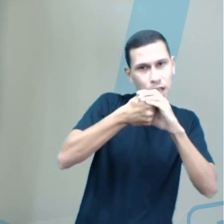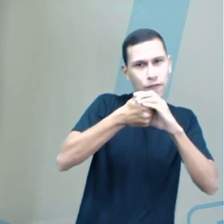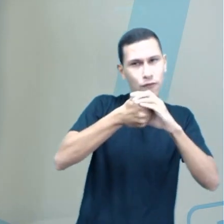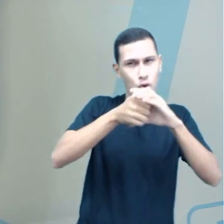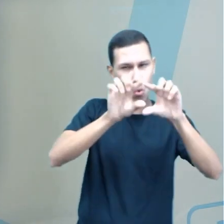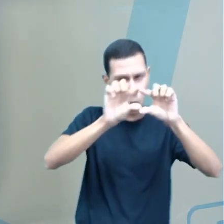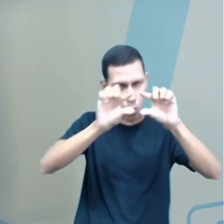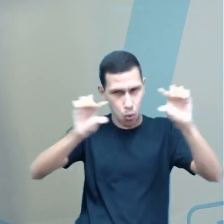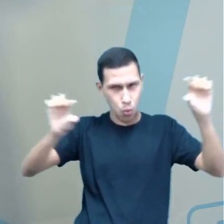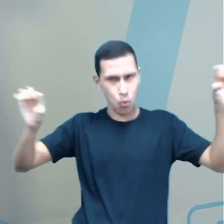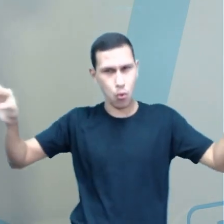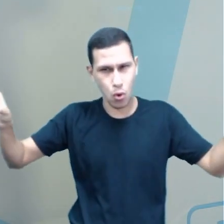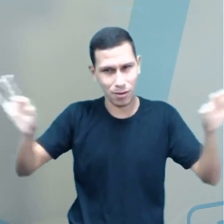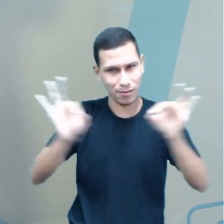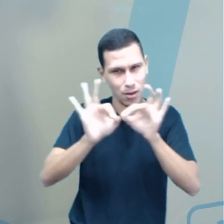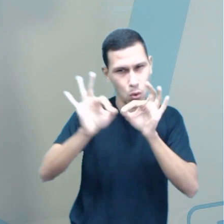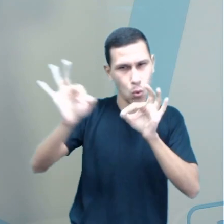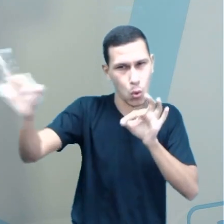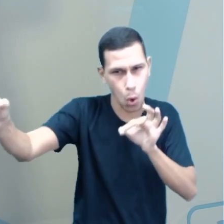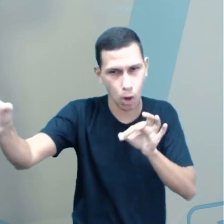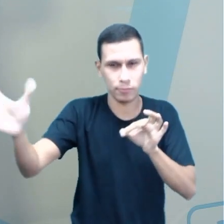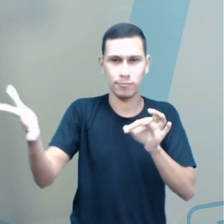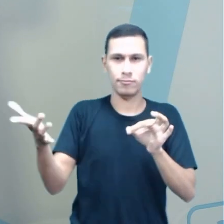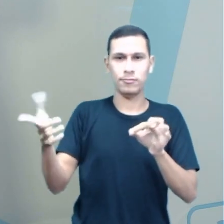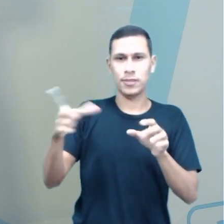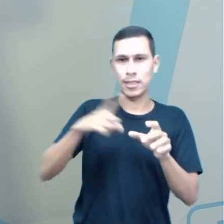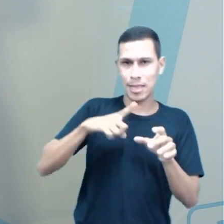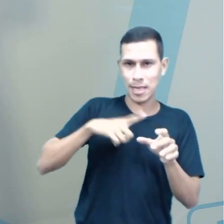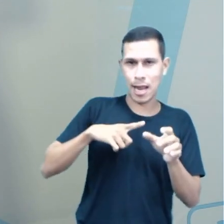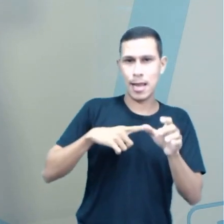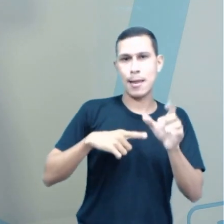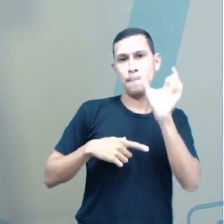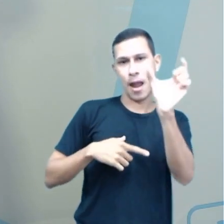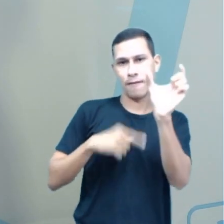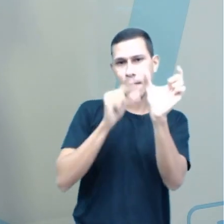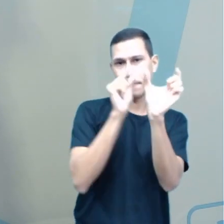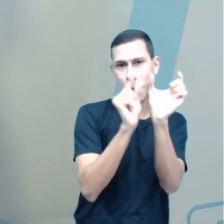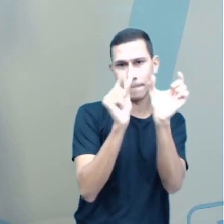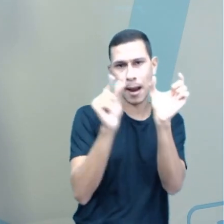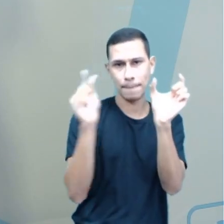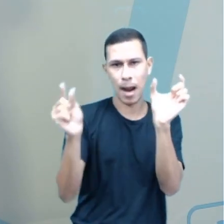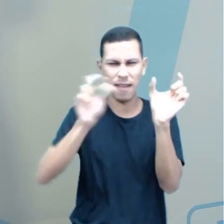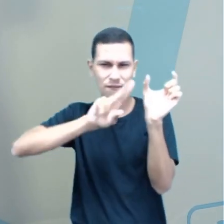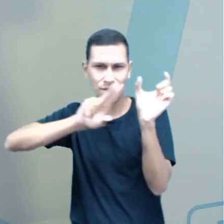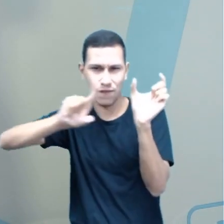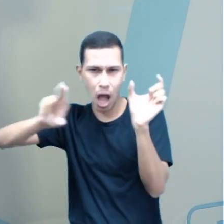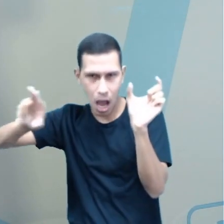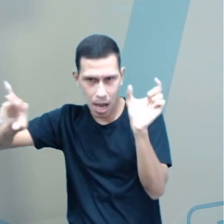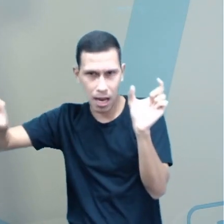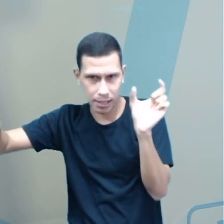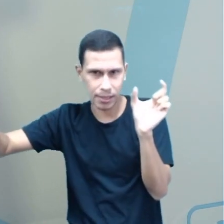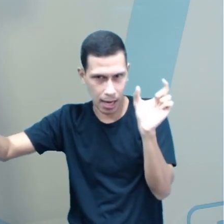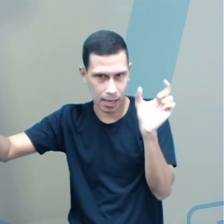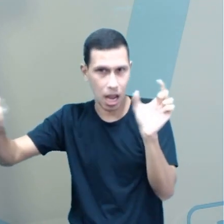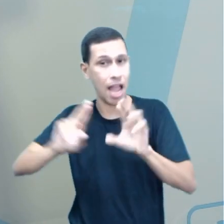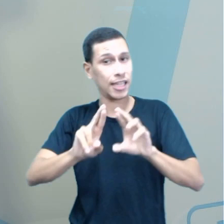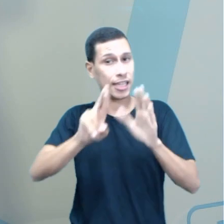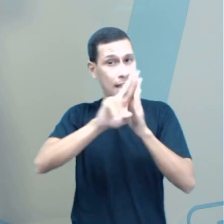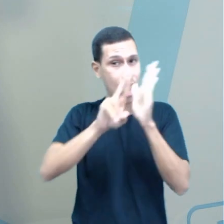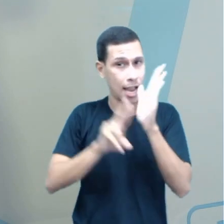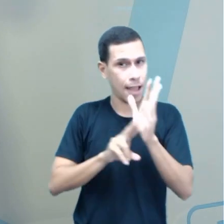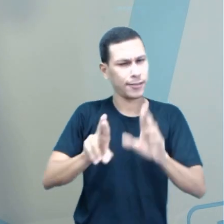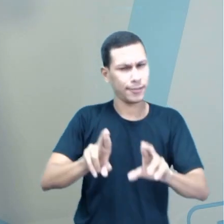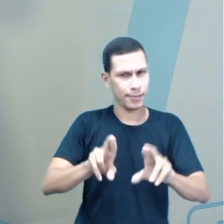mas longo é o quê? Tem mais de uma sílaba, certo? Curto tem apenas uma sílaba, longo tem mais de uma